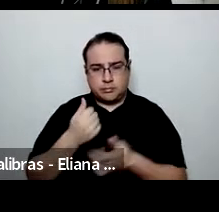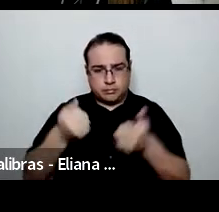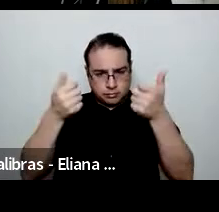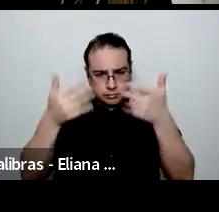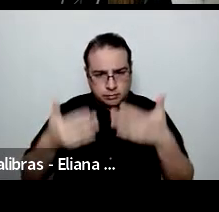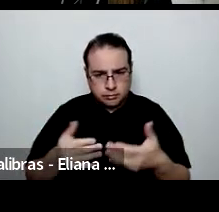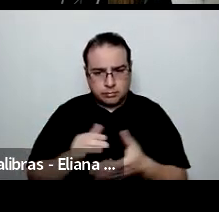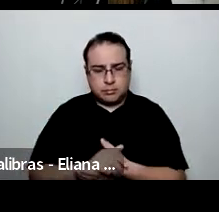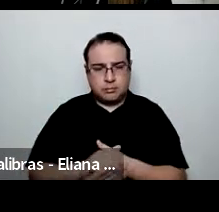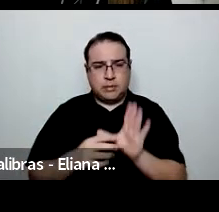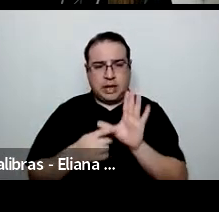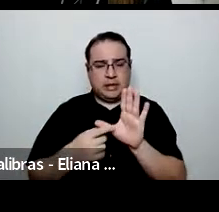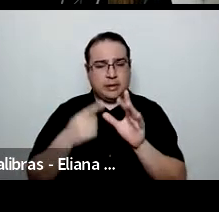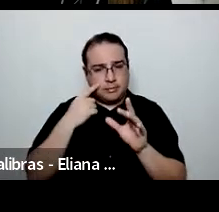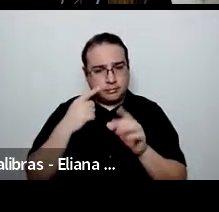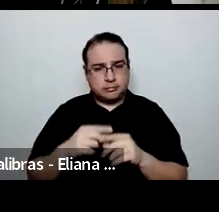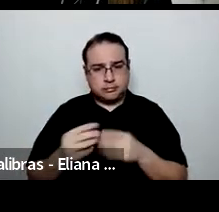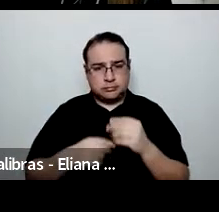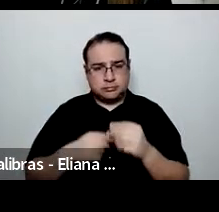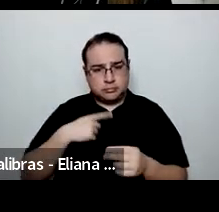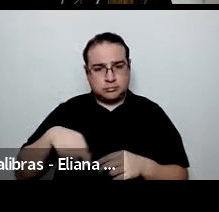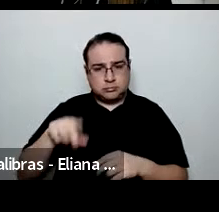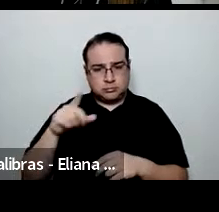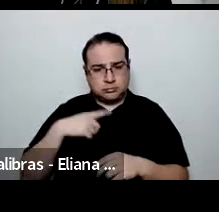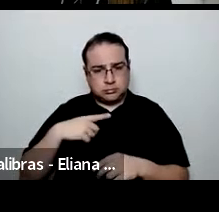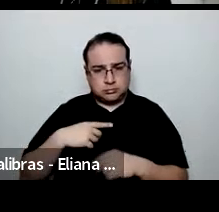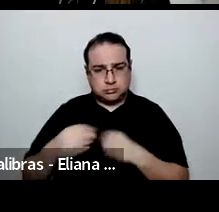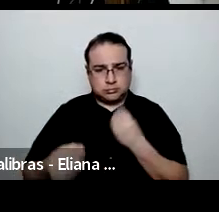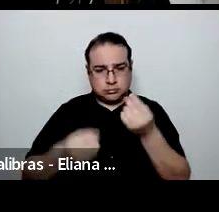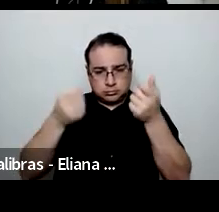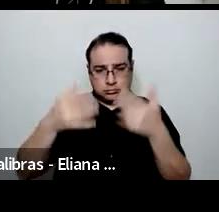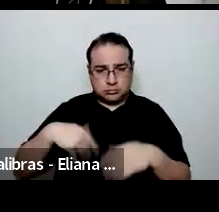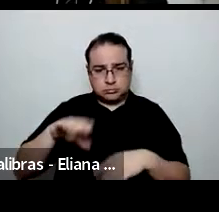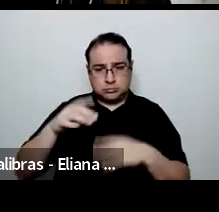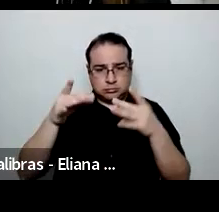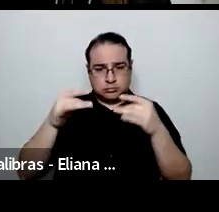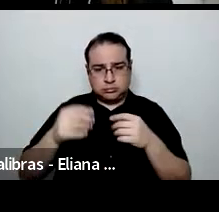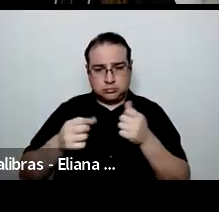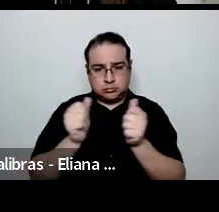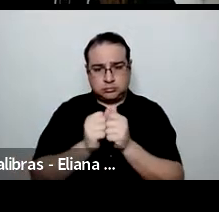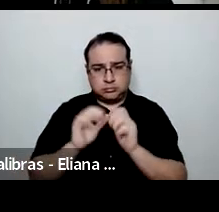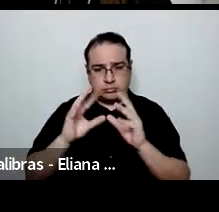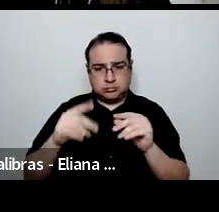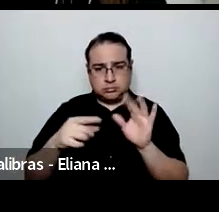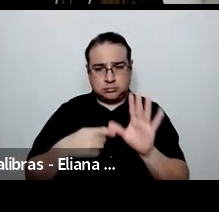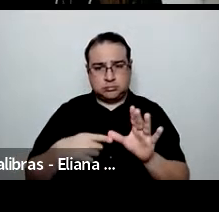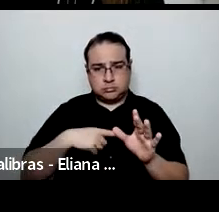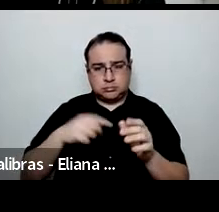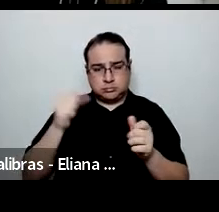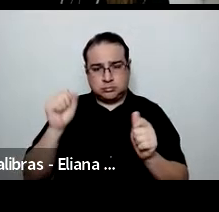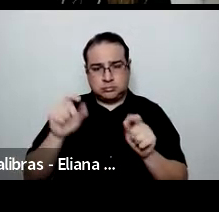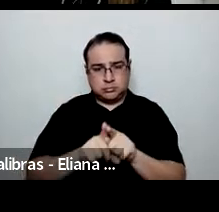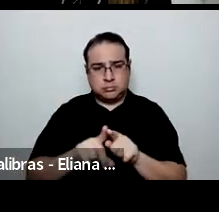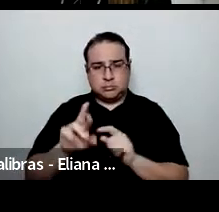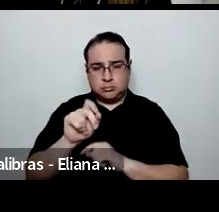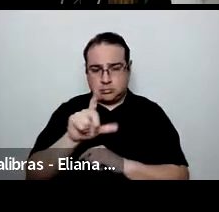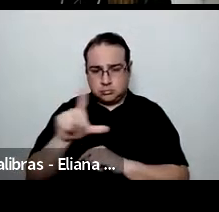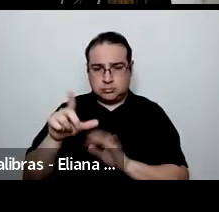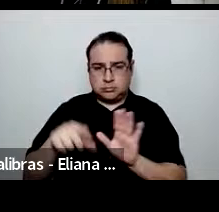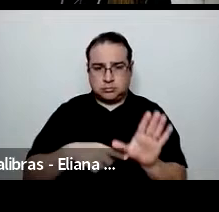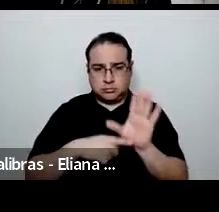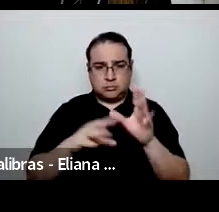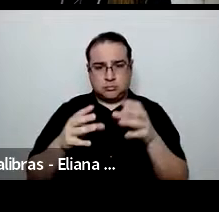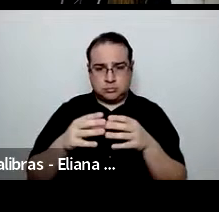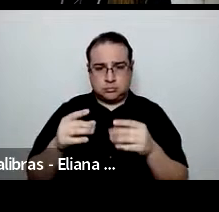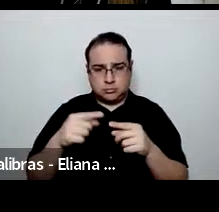dizendo nós somos autores na verdade que todos aqueles que compuseram só fazendo a retratação todos aqueles que compuseram O Rol de beneficiários